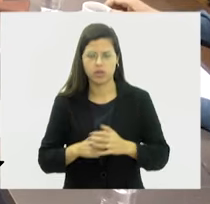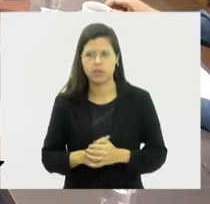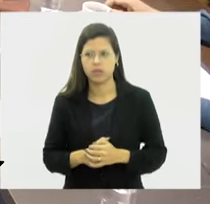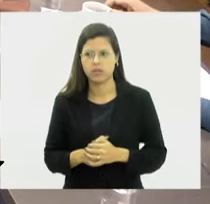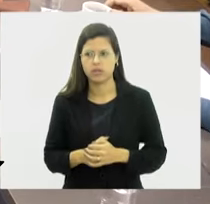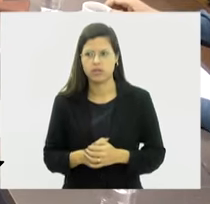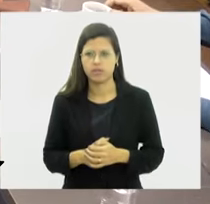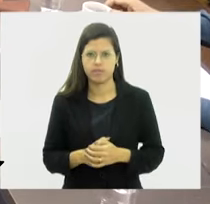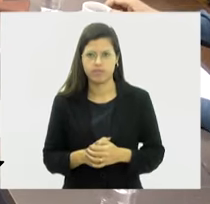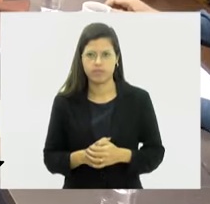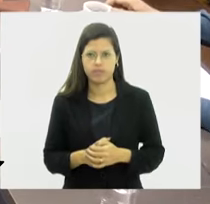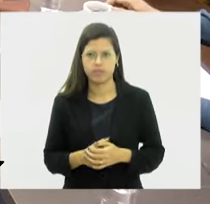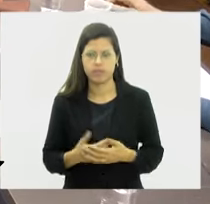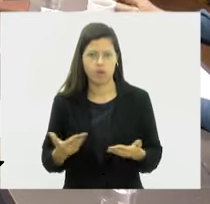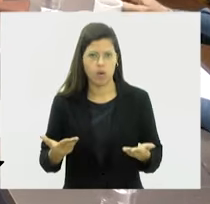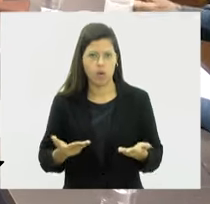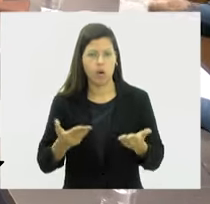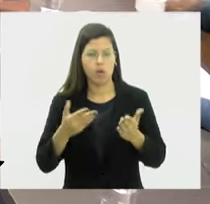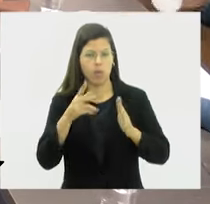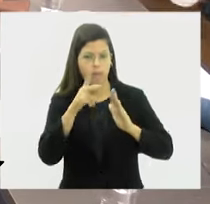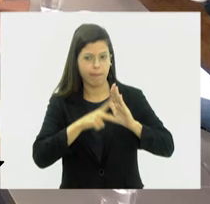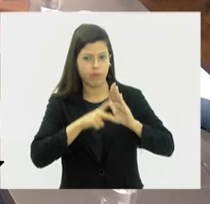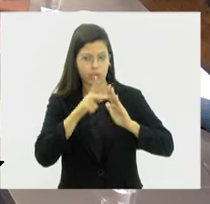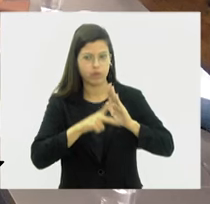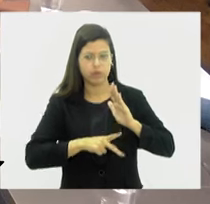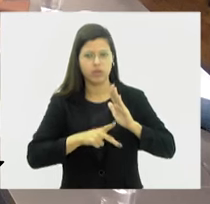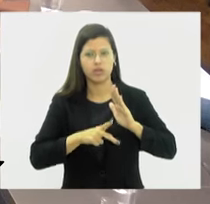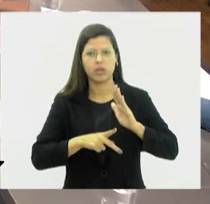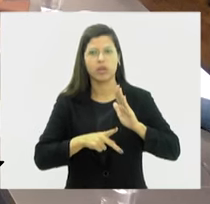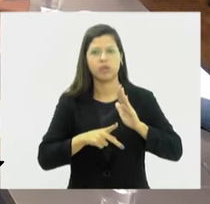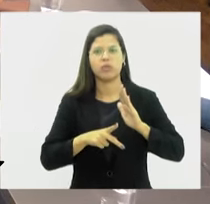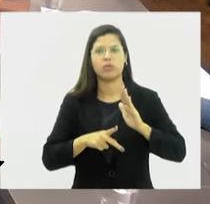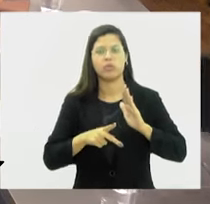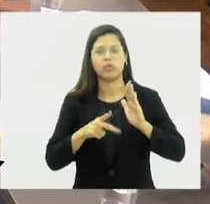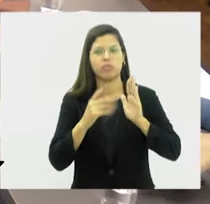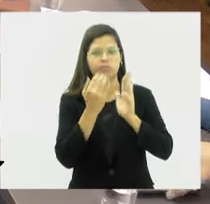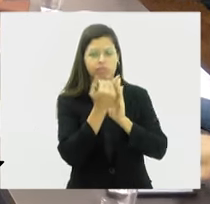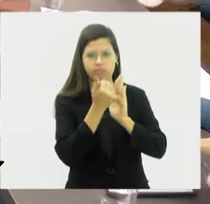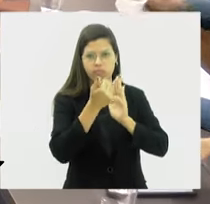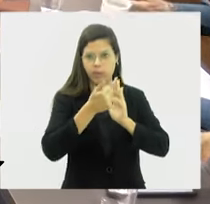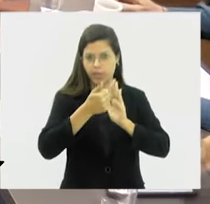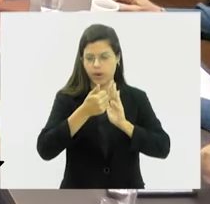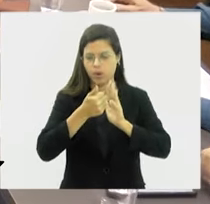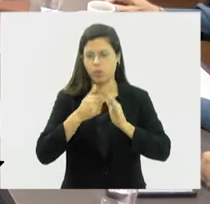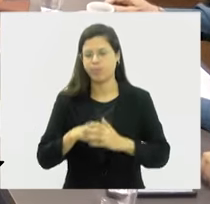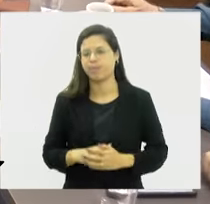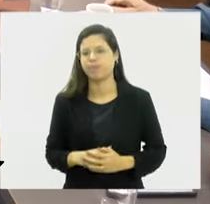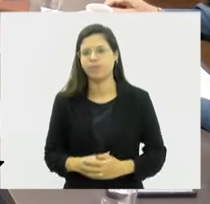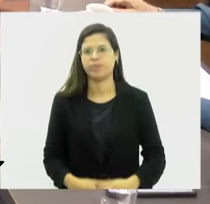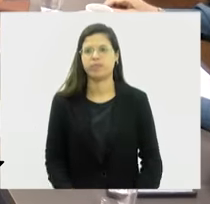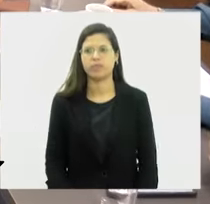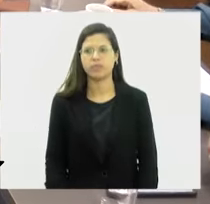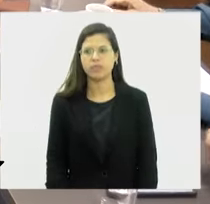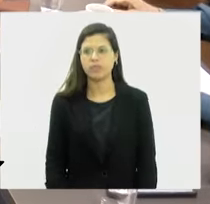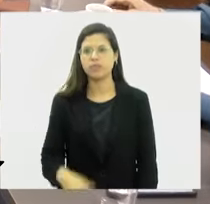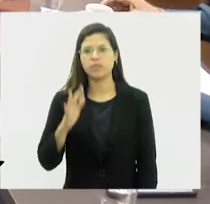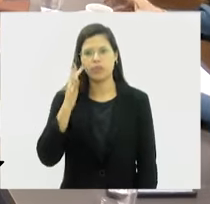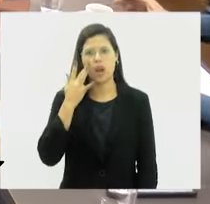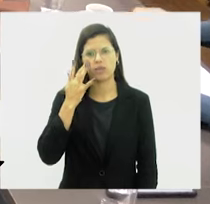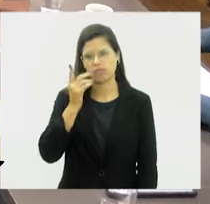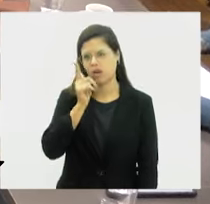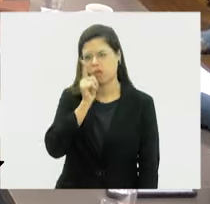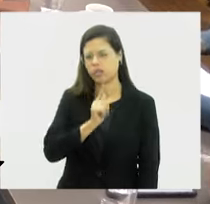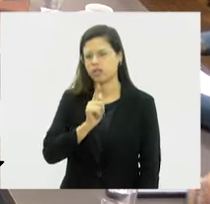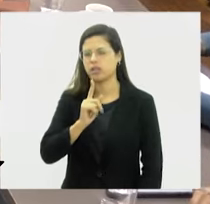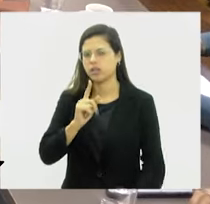aos projetos pautados. Vou ao item 1 da pauta. Eu acho que vai dar para fazer a pauta